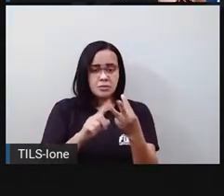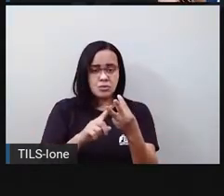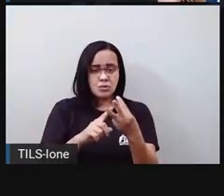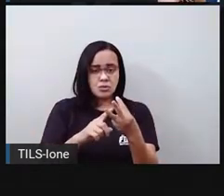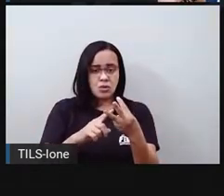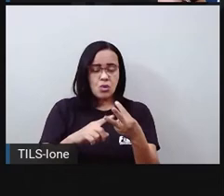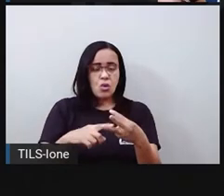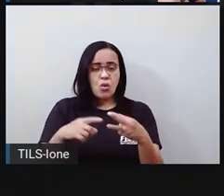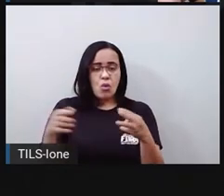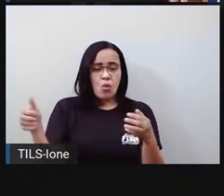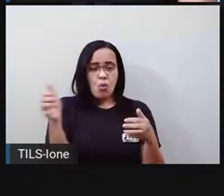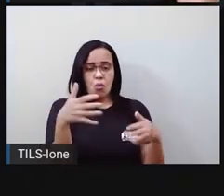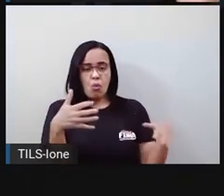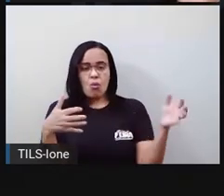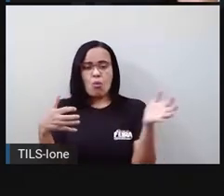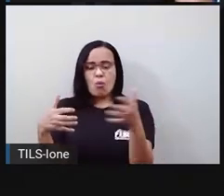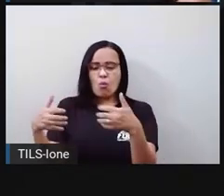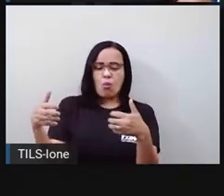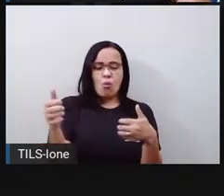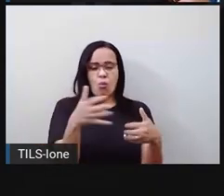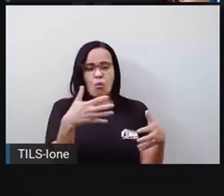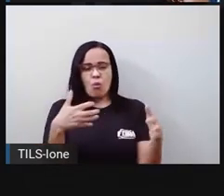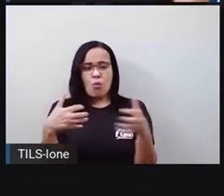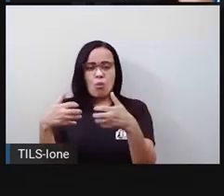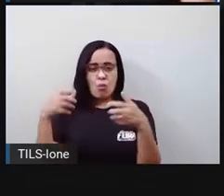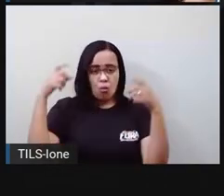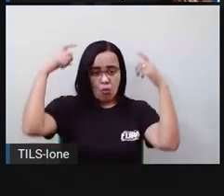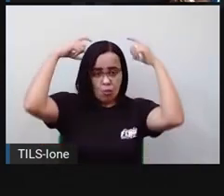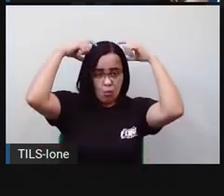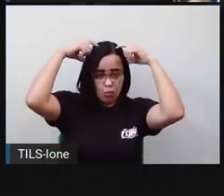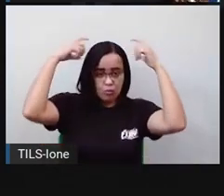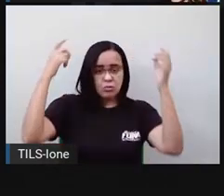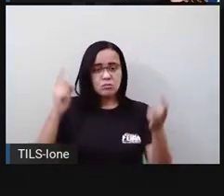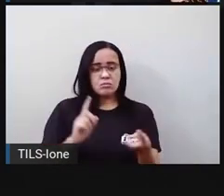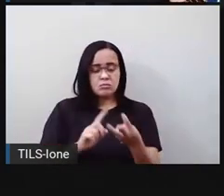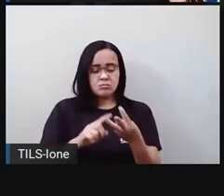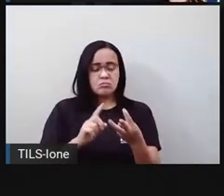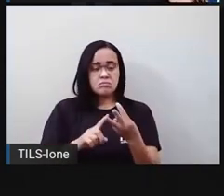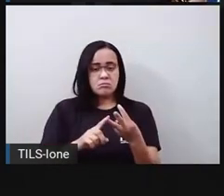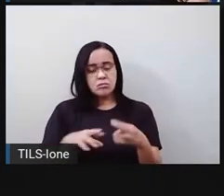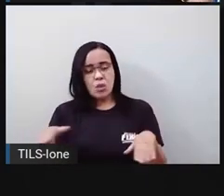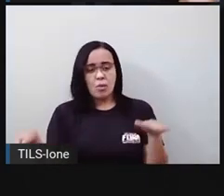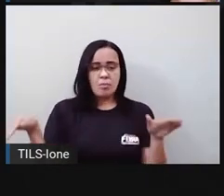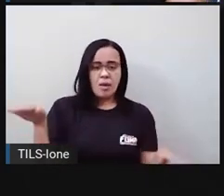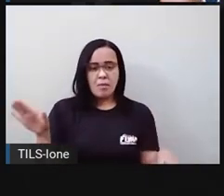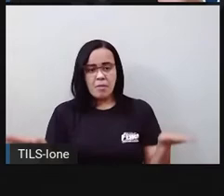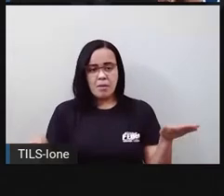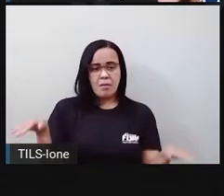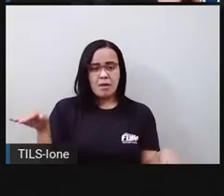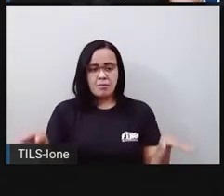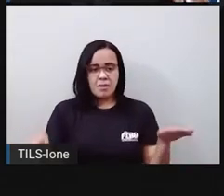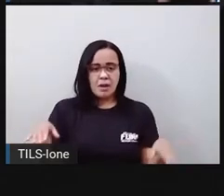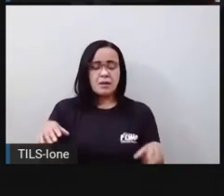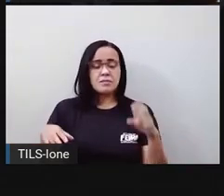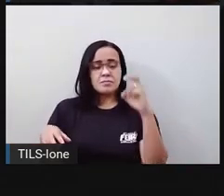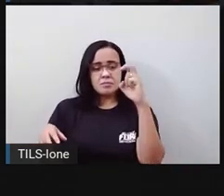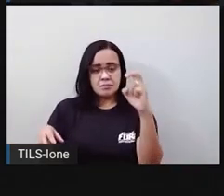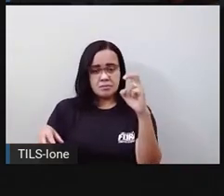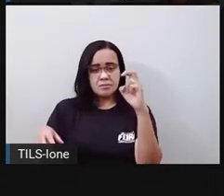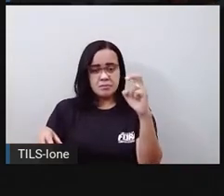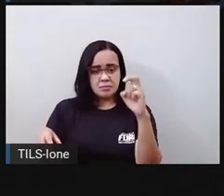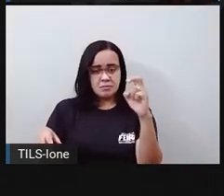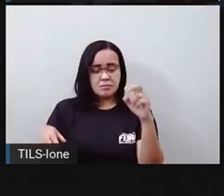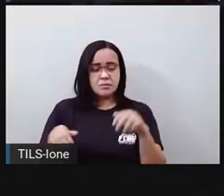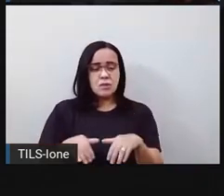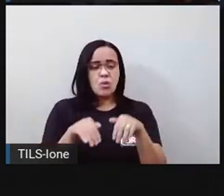o urso. Number four, o pinguim. E number five,